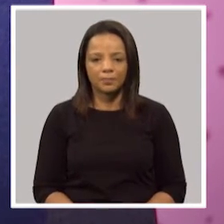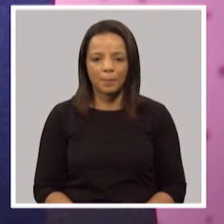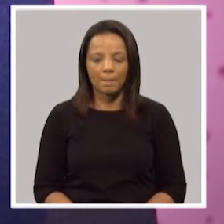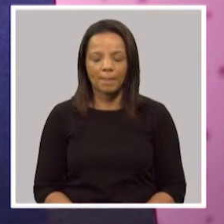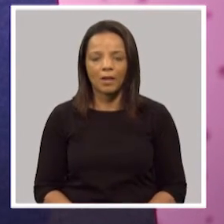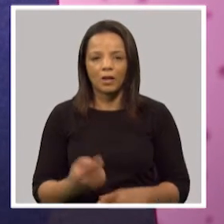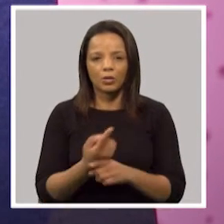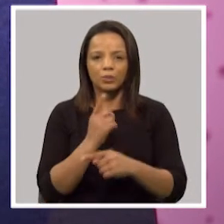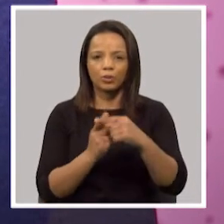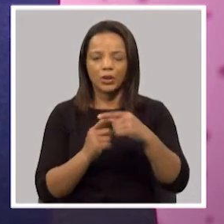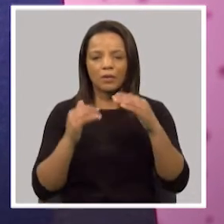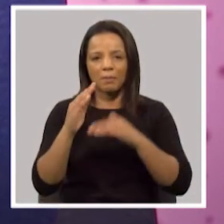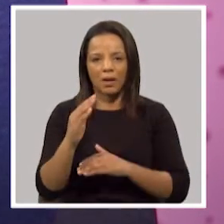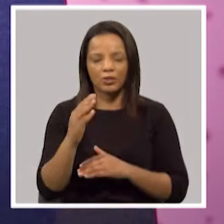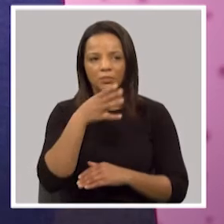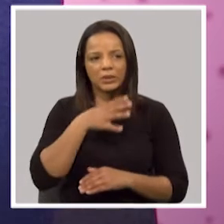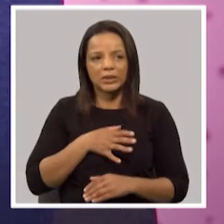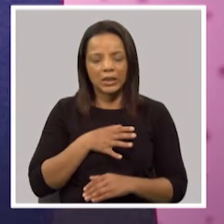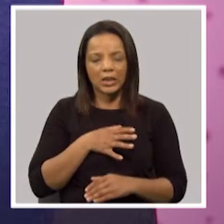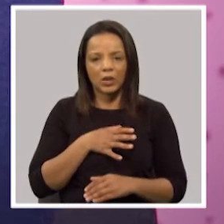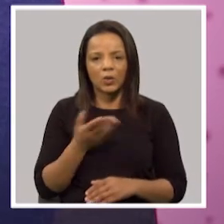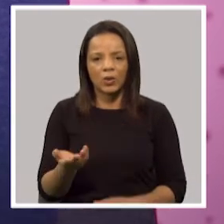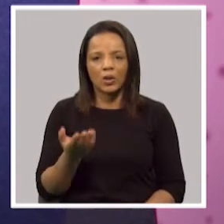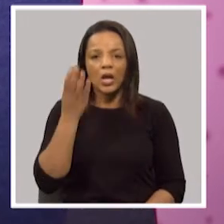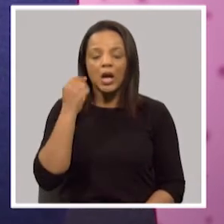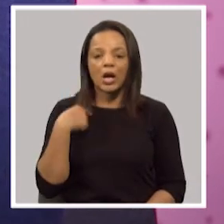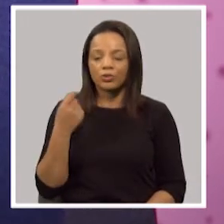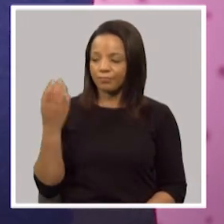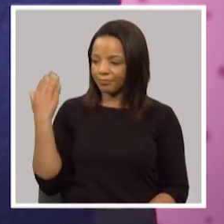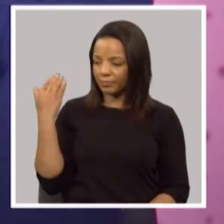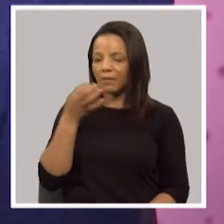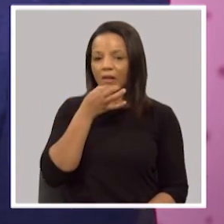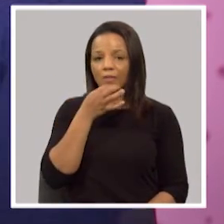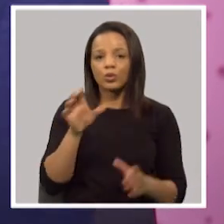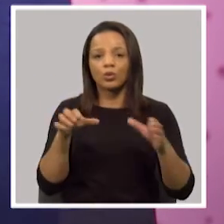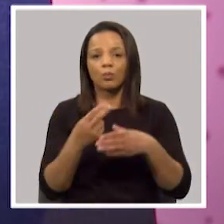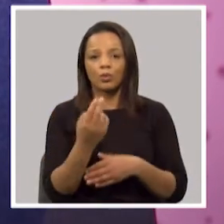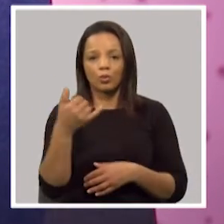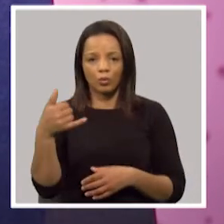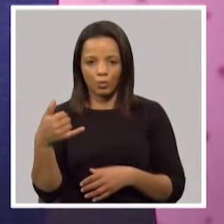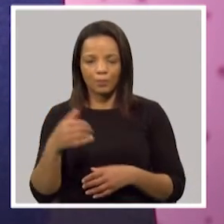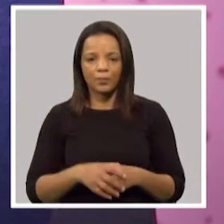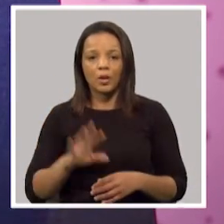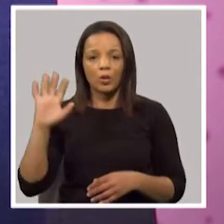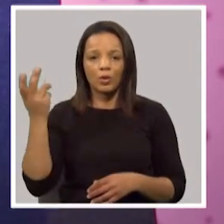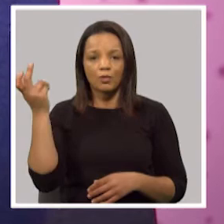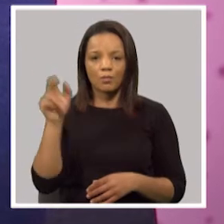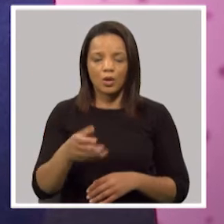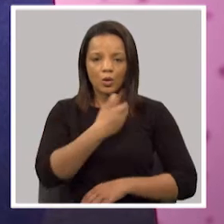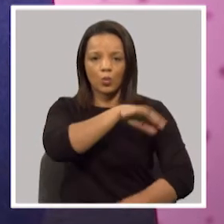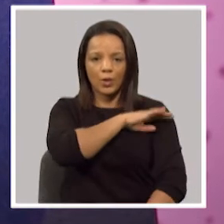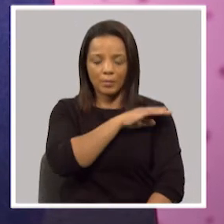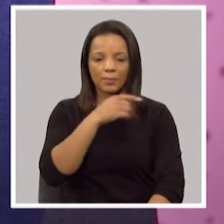O maior elogio. Eu acho que o maior elogio foi, e tem a ver, há bocadinho falávamos dos U2, quando os U2 atuaram em